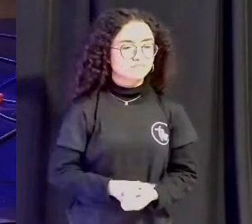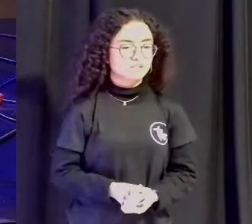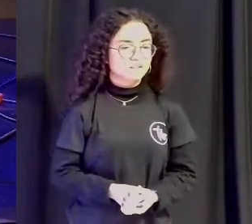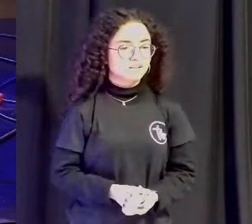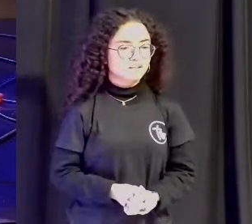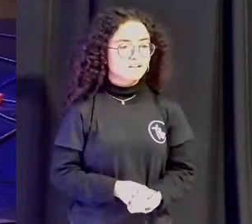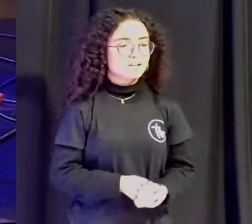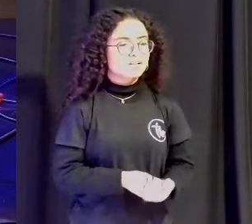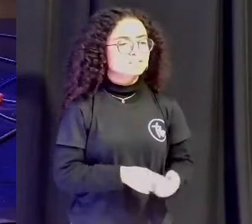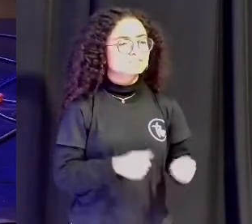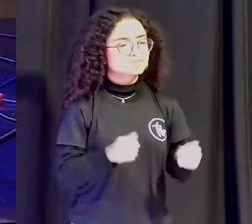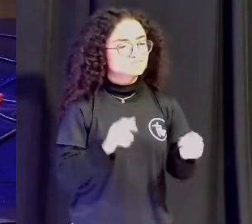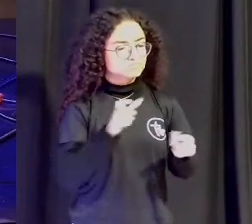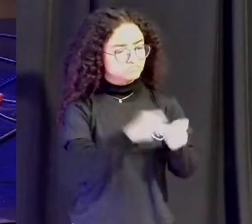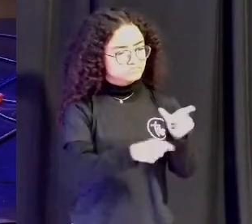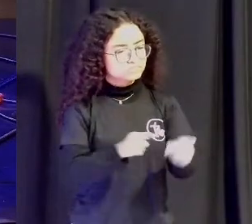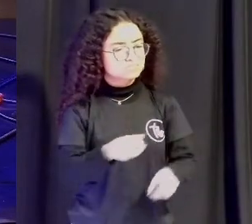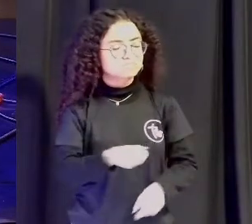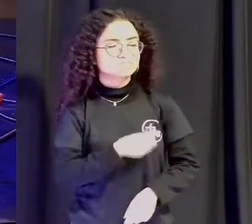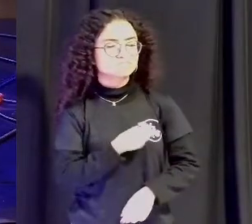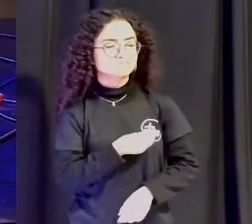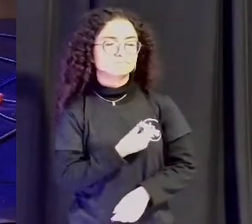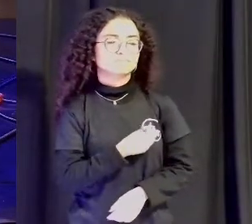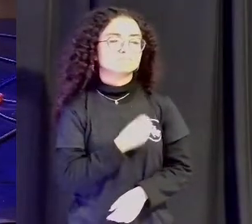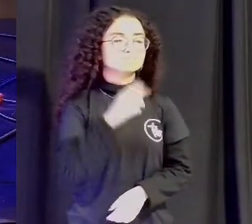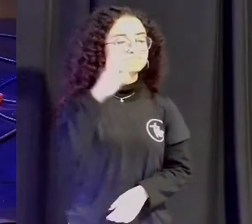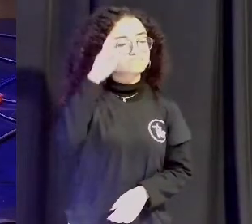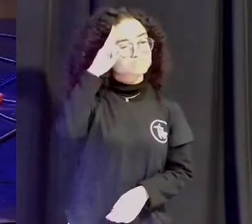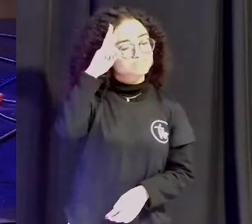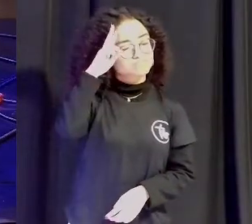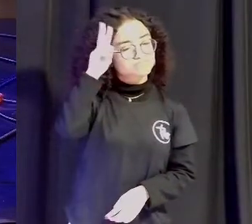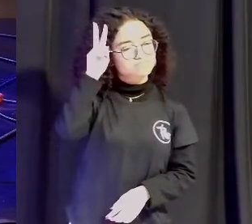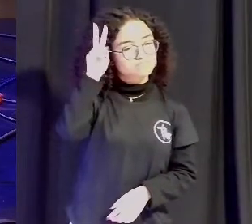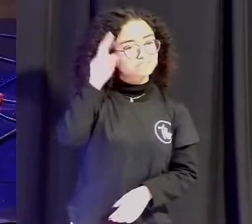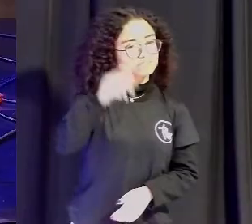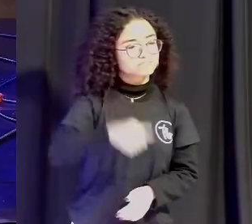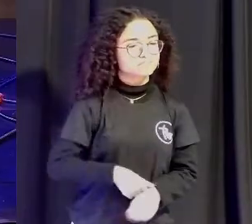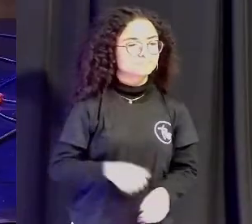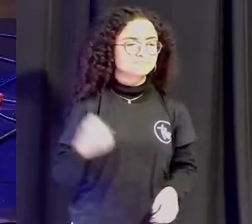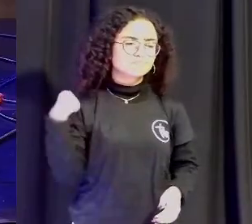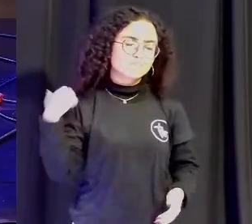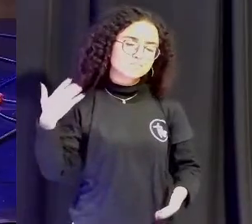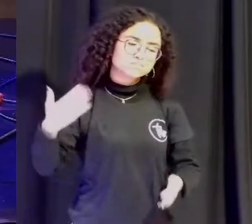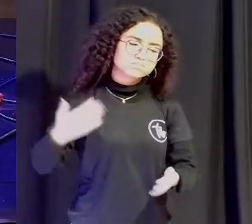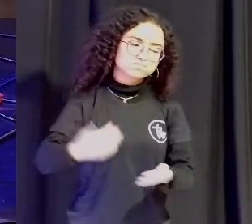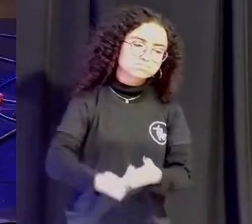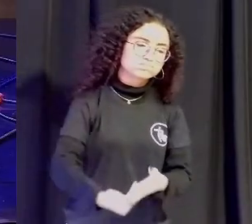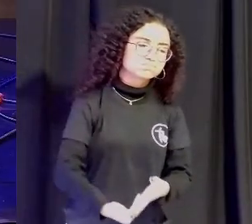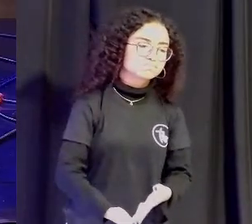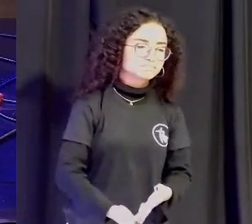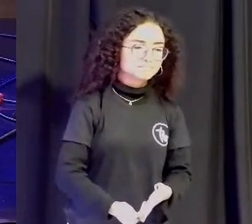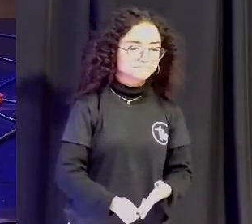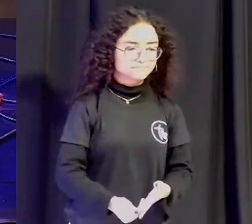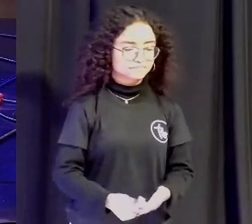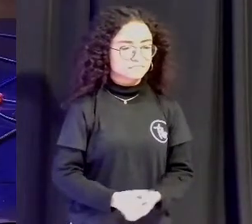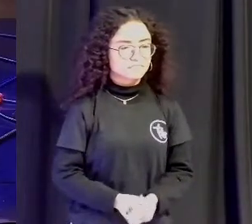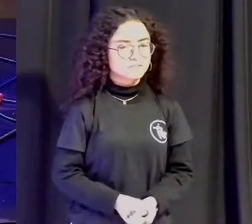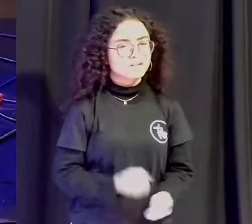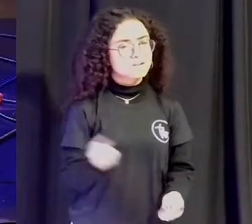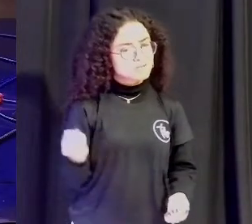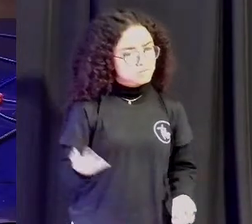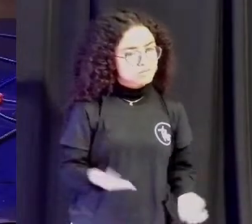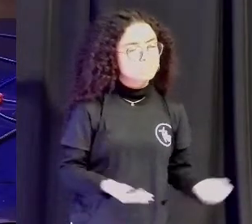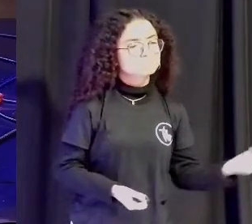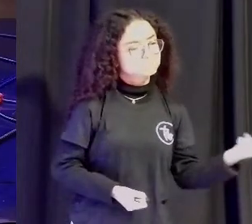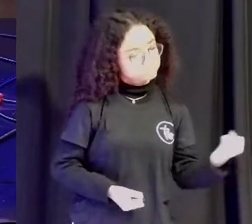essas histórias malditas por uma vida inteira. Milhares e centenas de milhares de